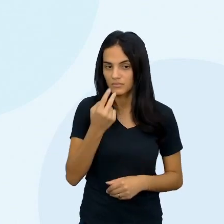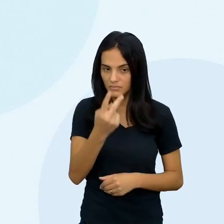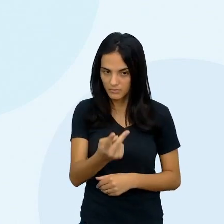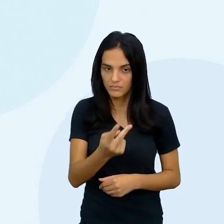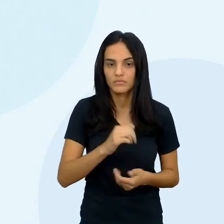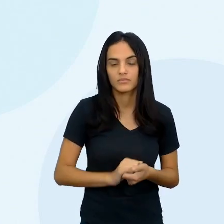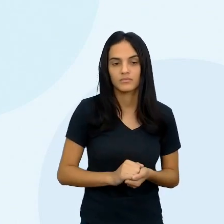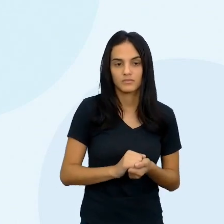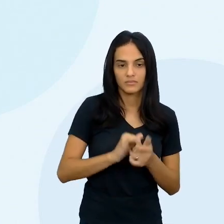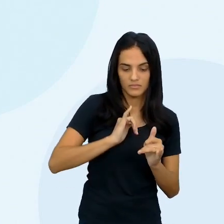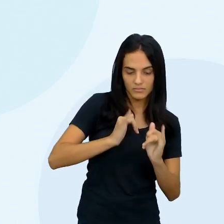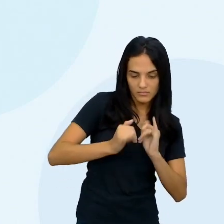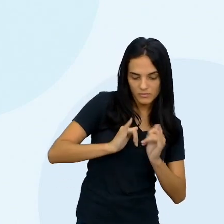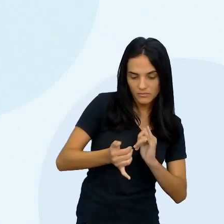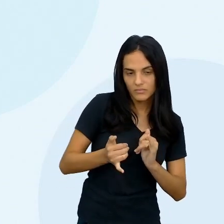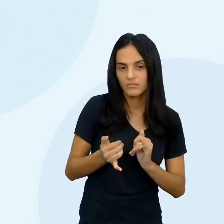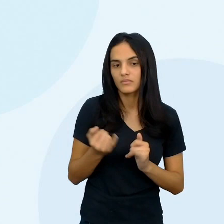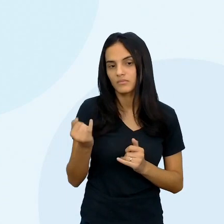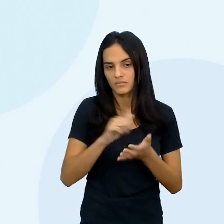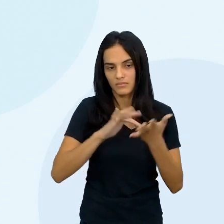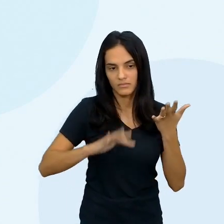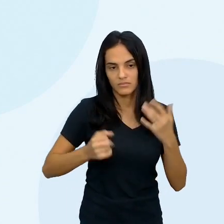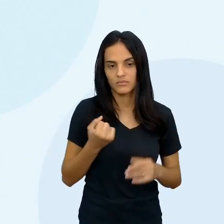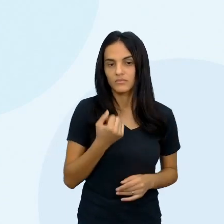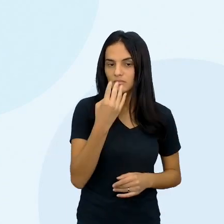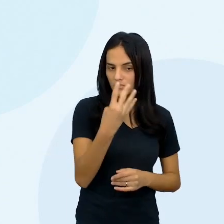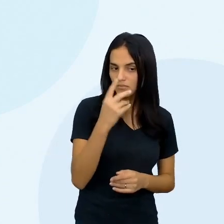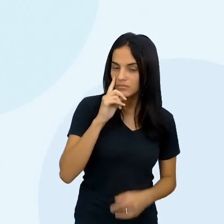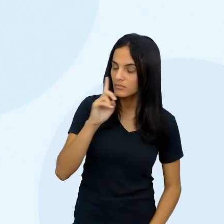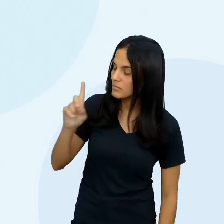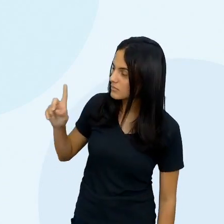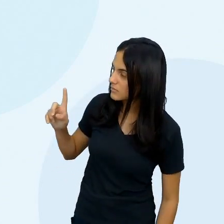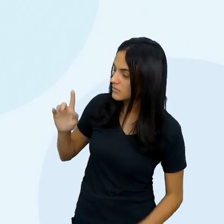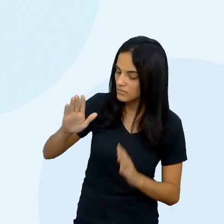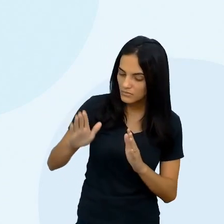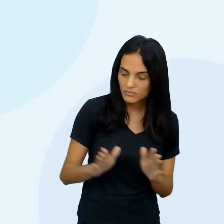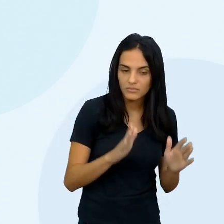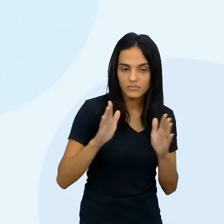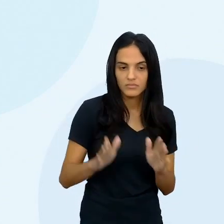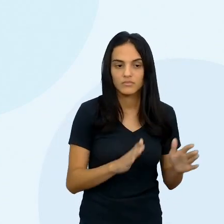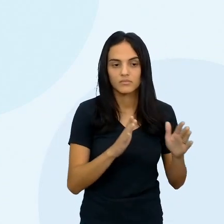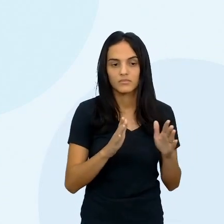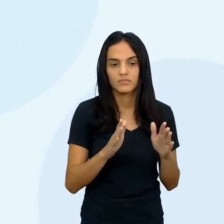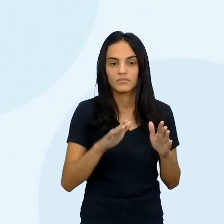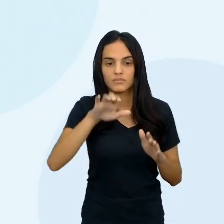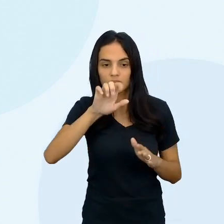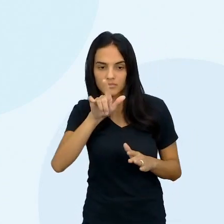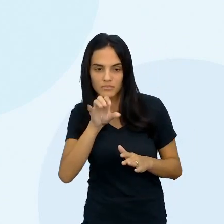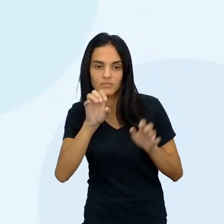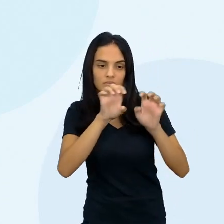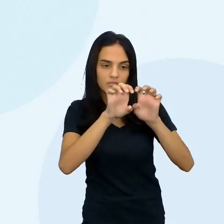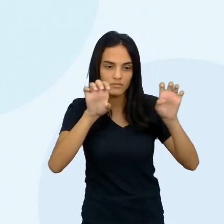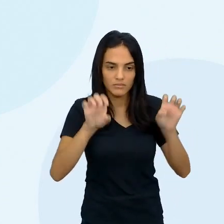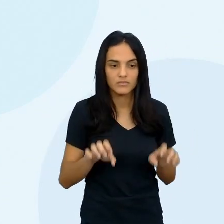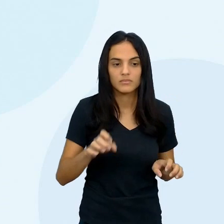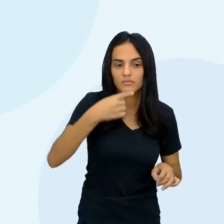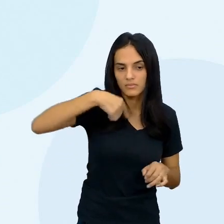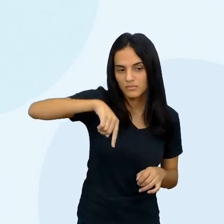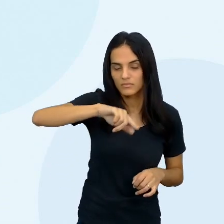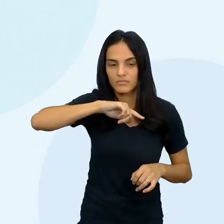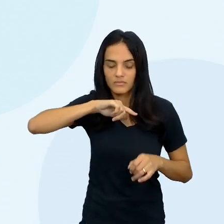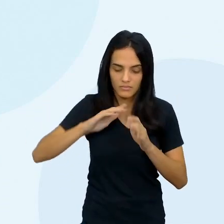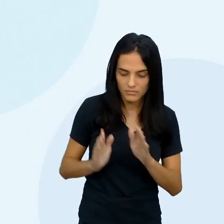eficiência energética, que é a atividade 4. Então, aí os processos dos eixos estruturantes, nós temos